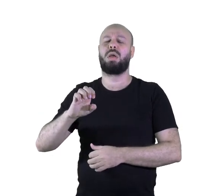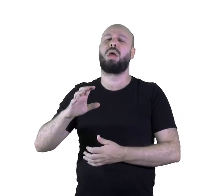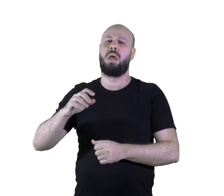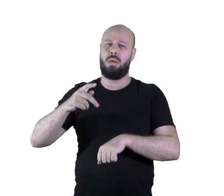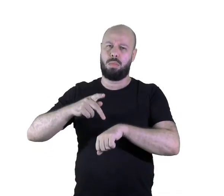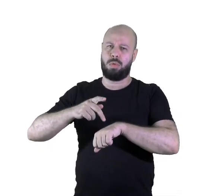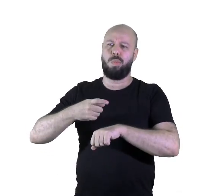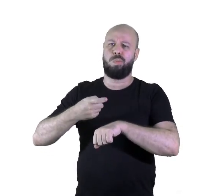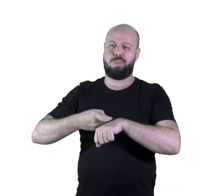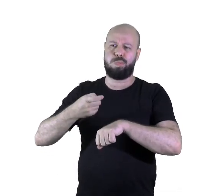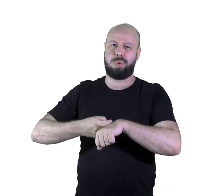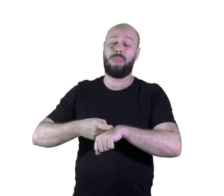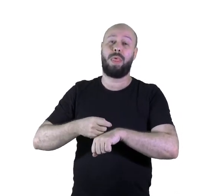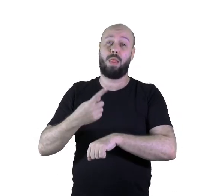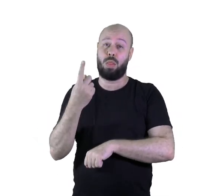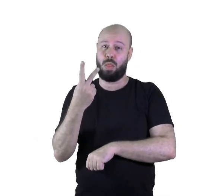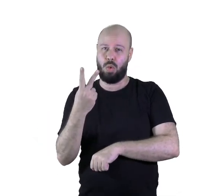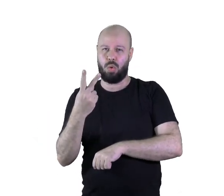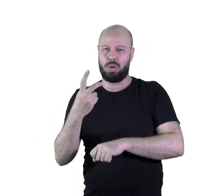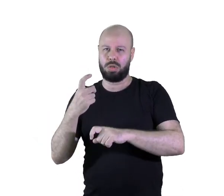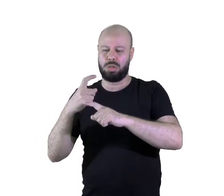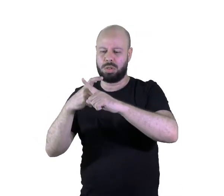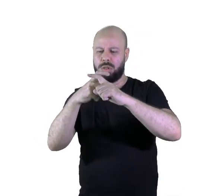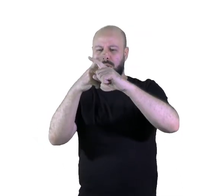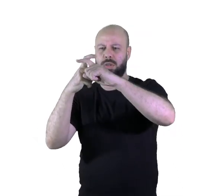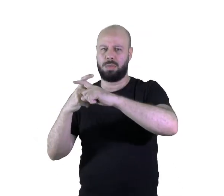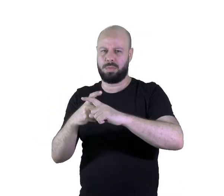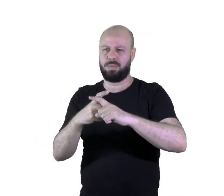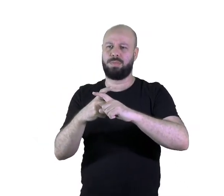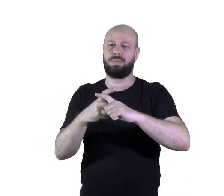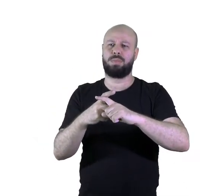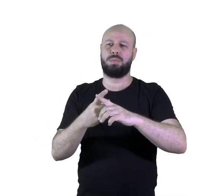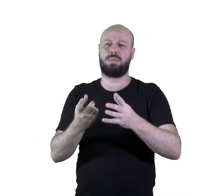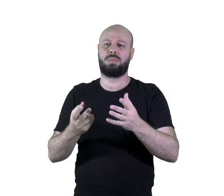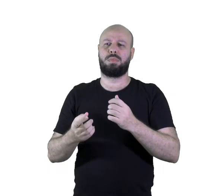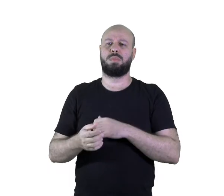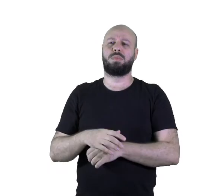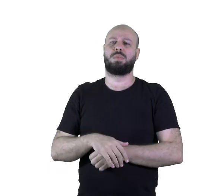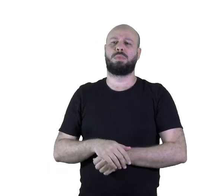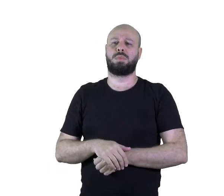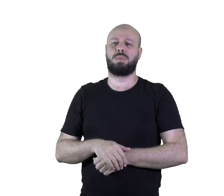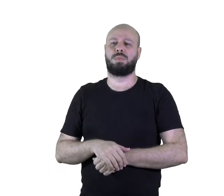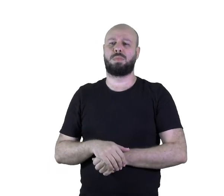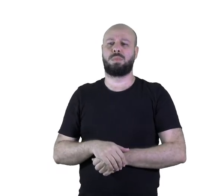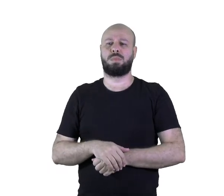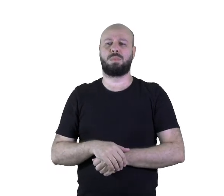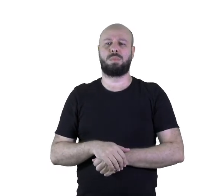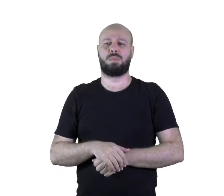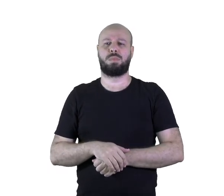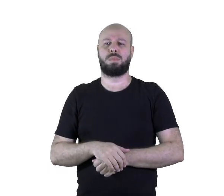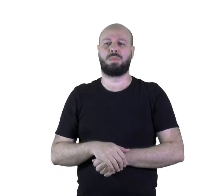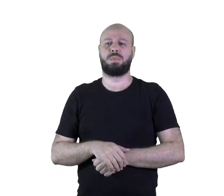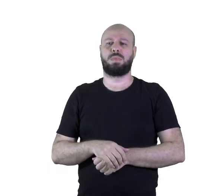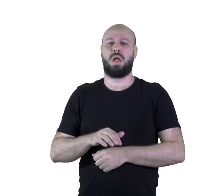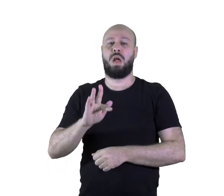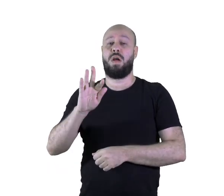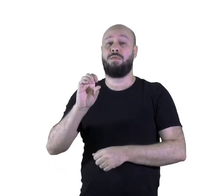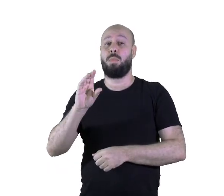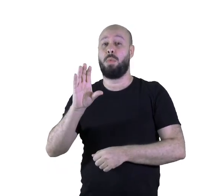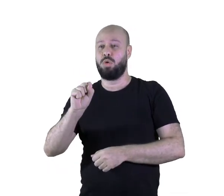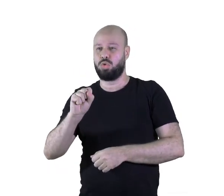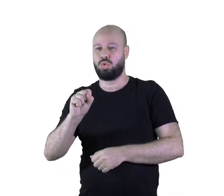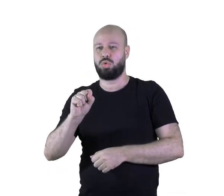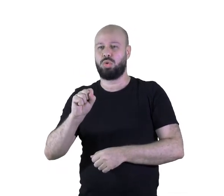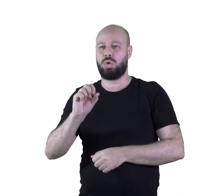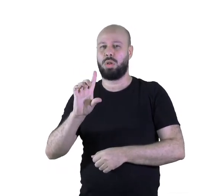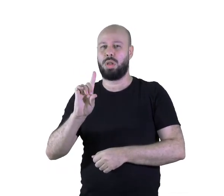tem 2 satélites, né? Phobos e Deimos, e a temperatura dele também é